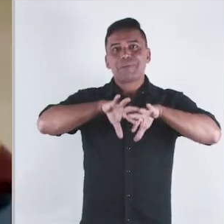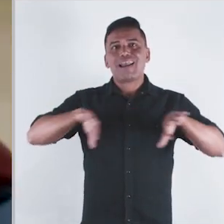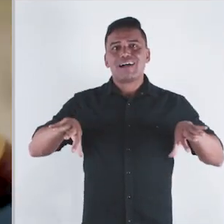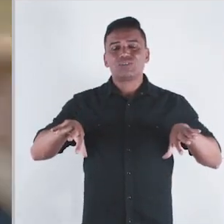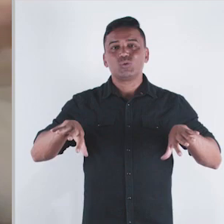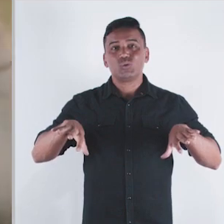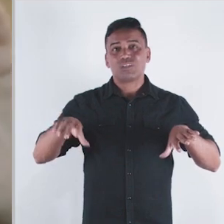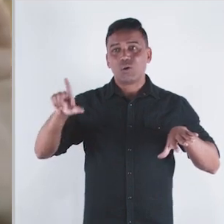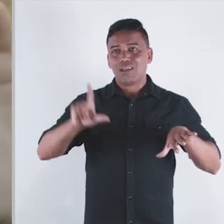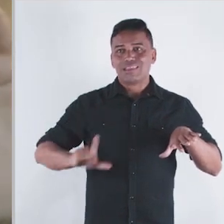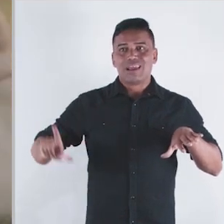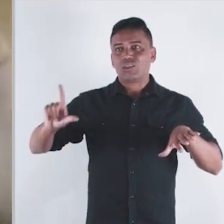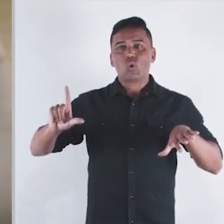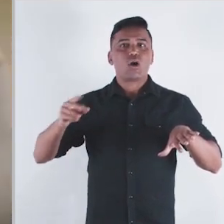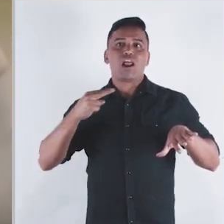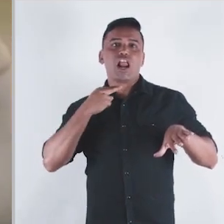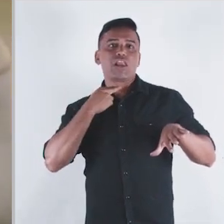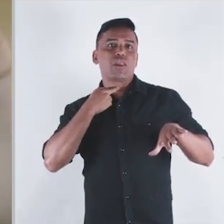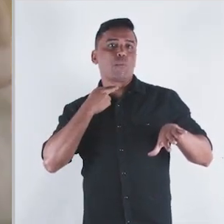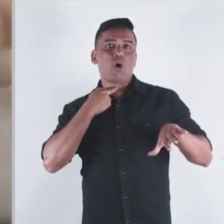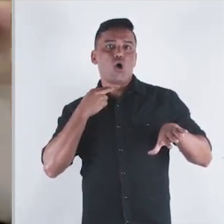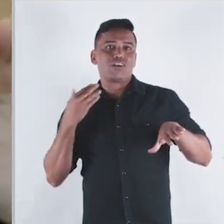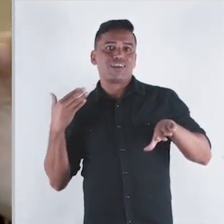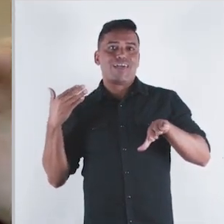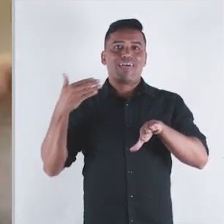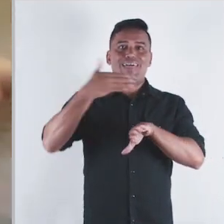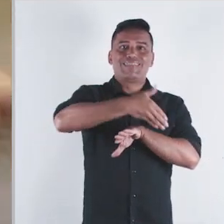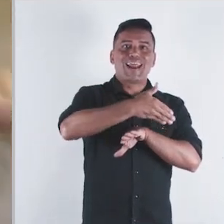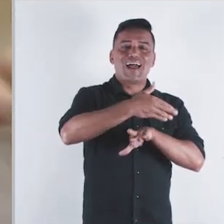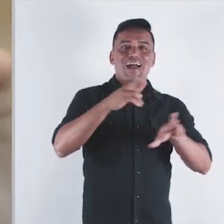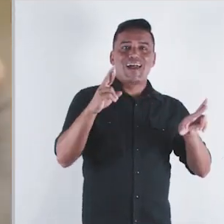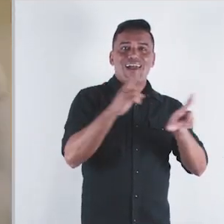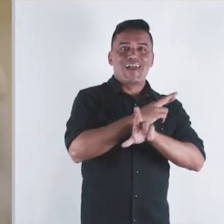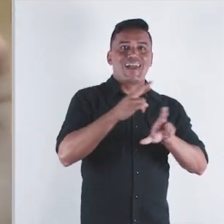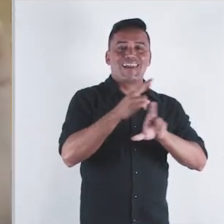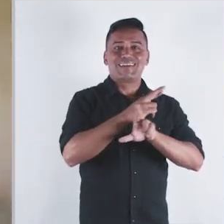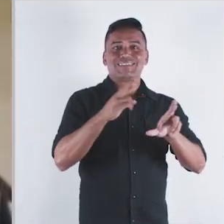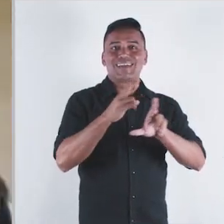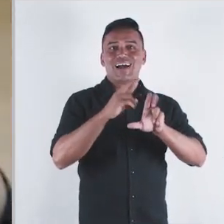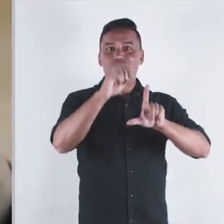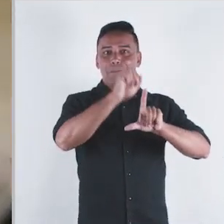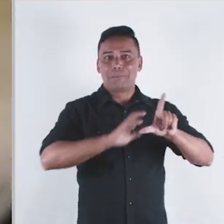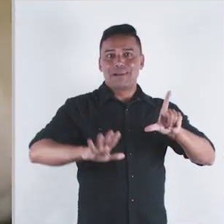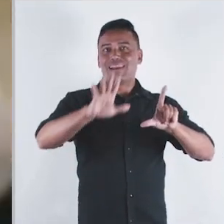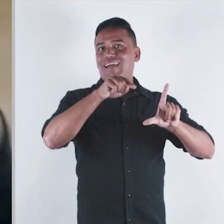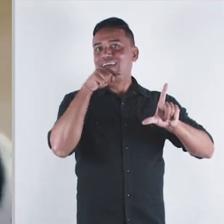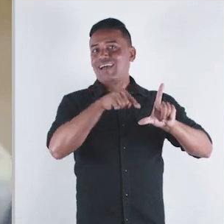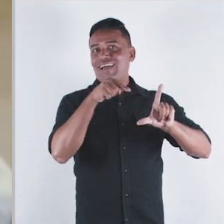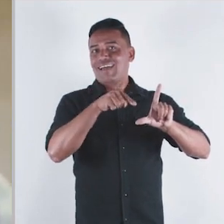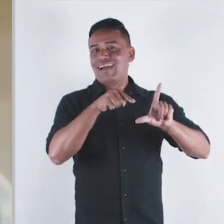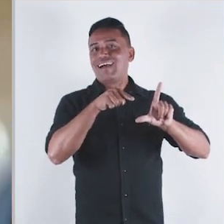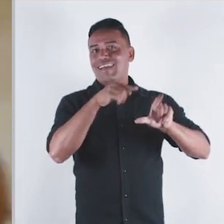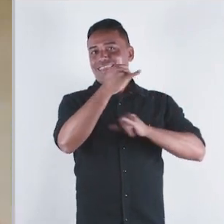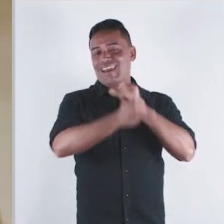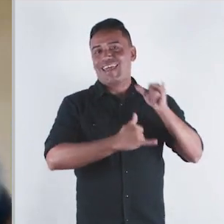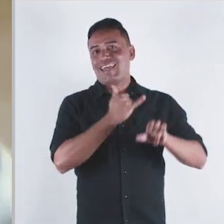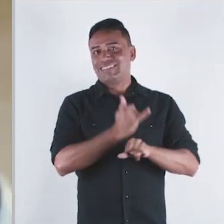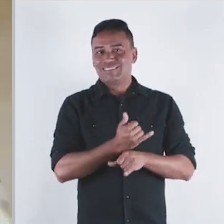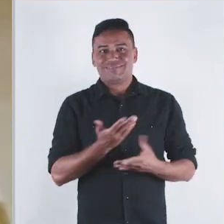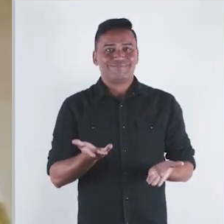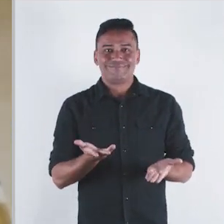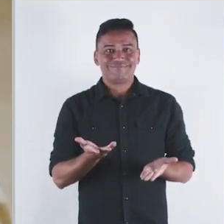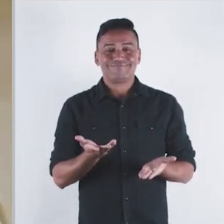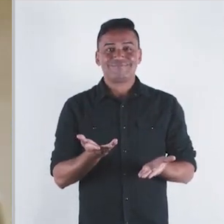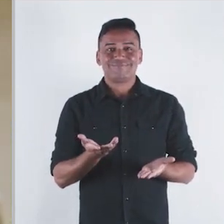que é literatura não pode ter relação com plataformas digitais, Sim. não tem, sabe?